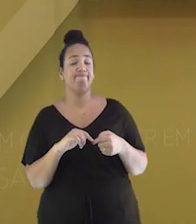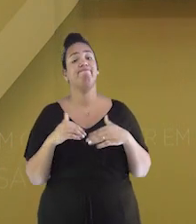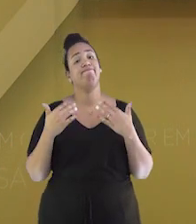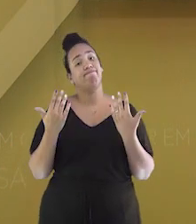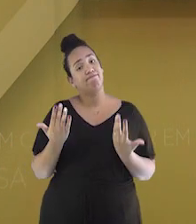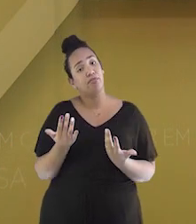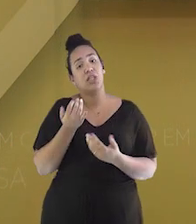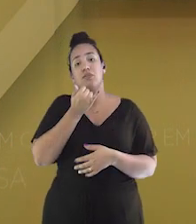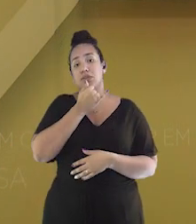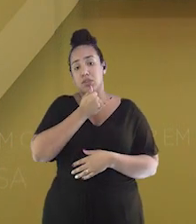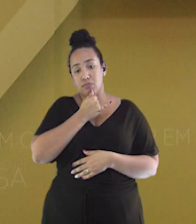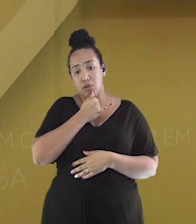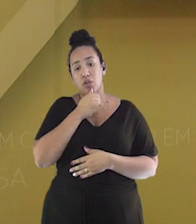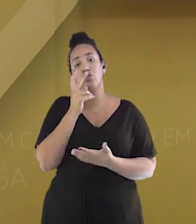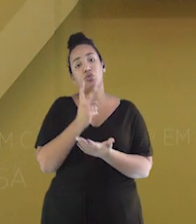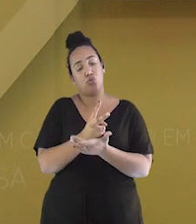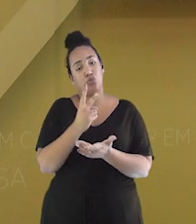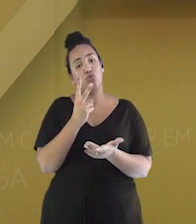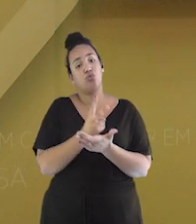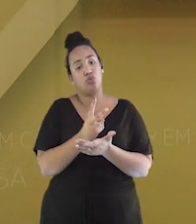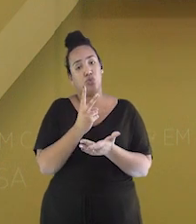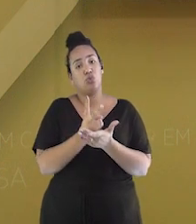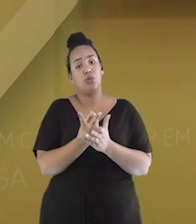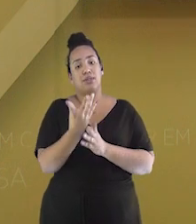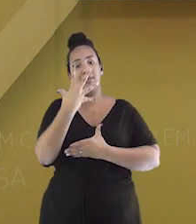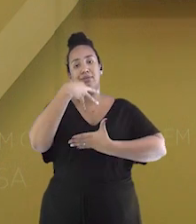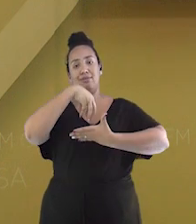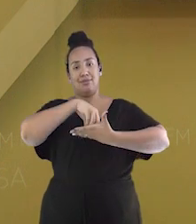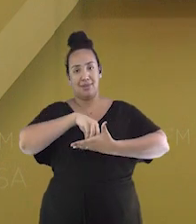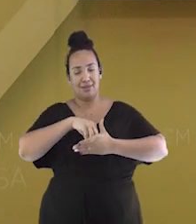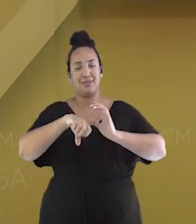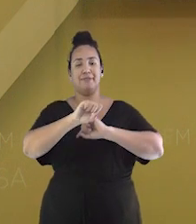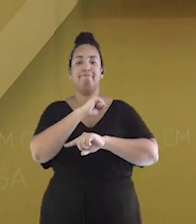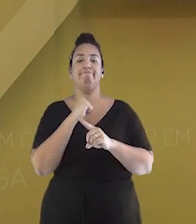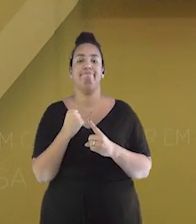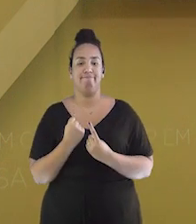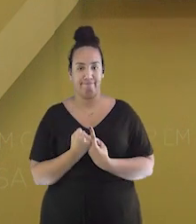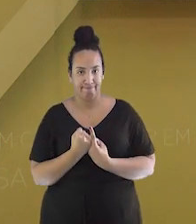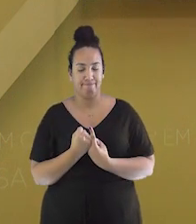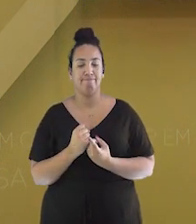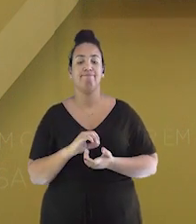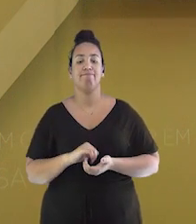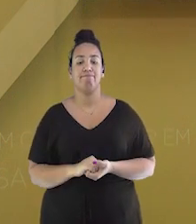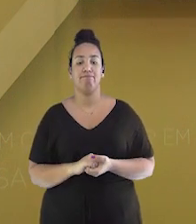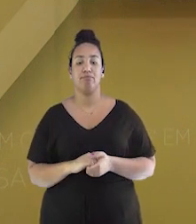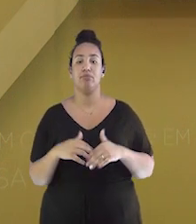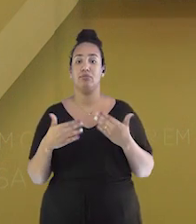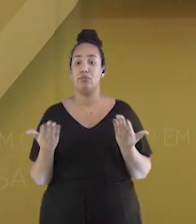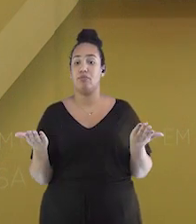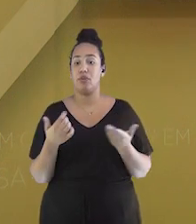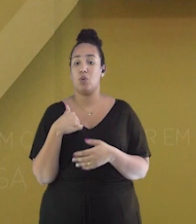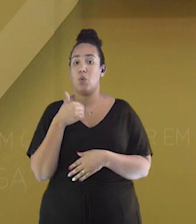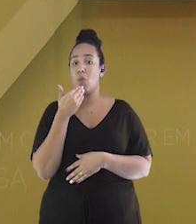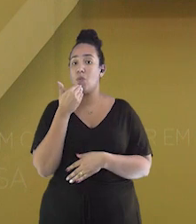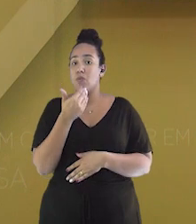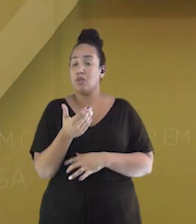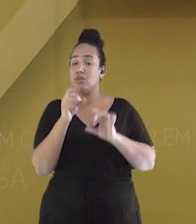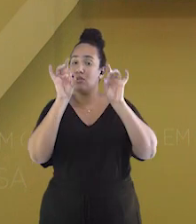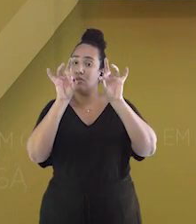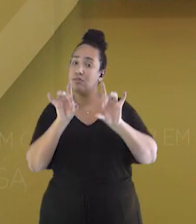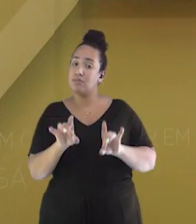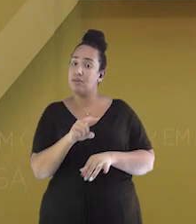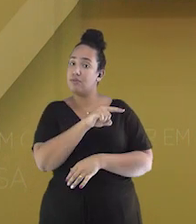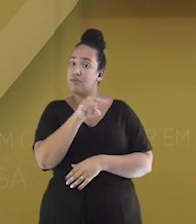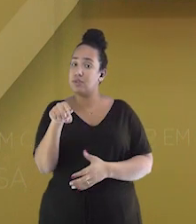passado escravista, ainda continua intrínseco inserido em nossa sociedade. Deixo aqui o meu pedido especial para você compartilhar